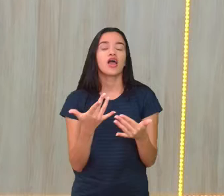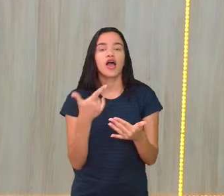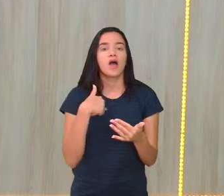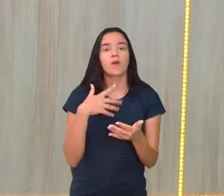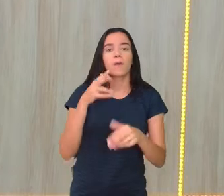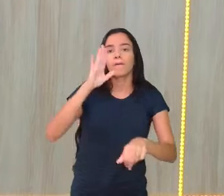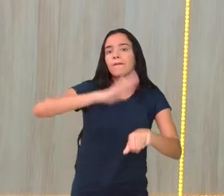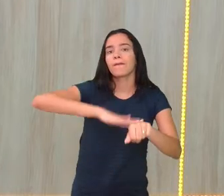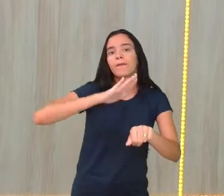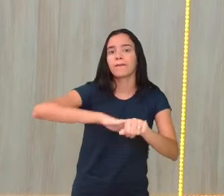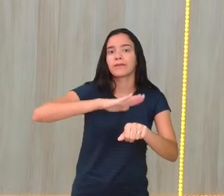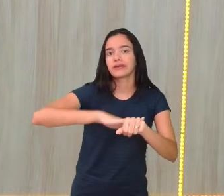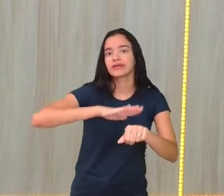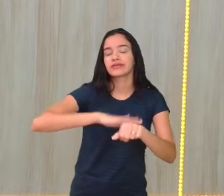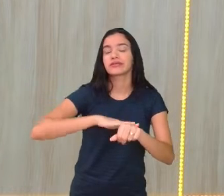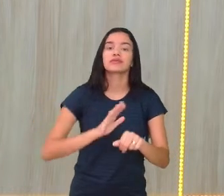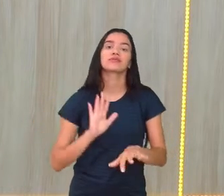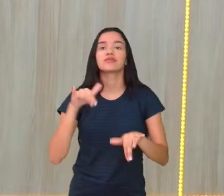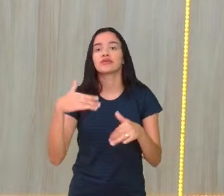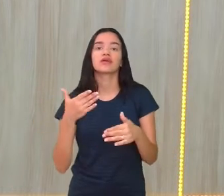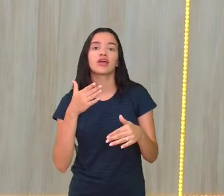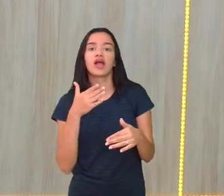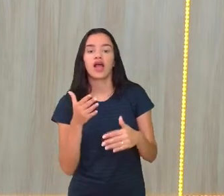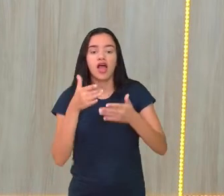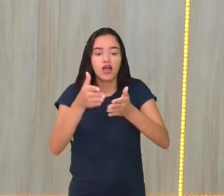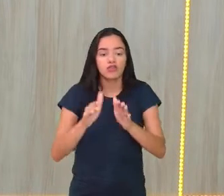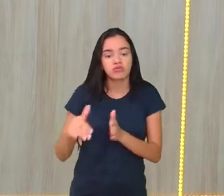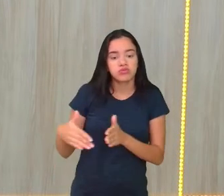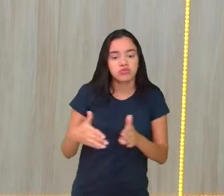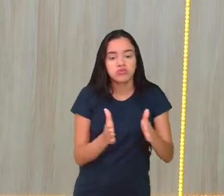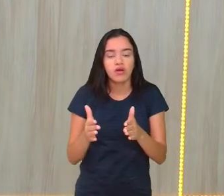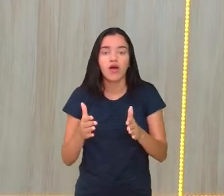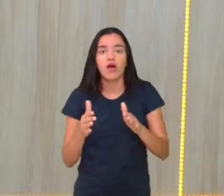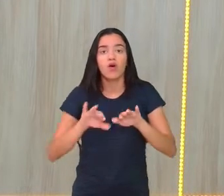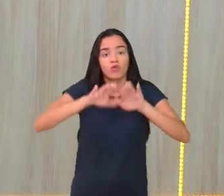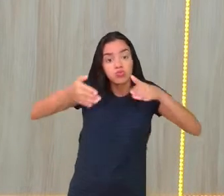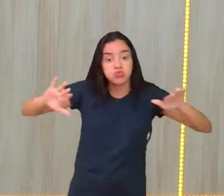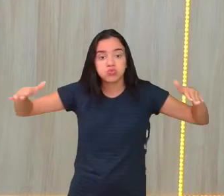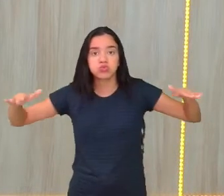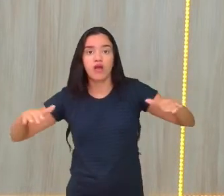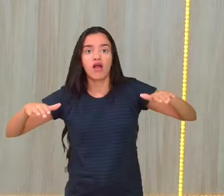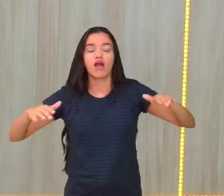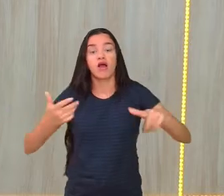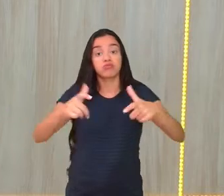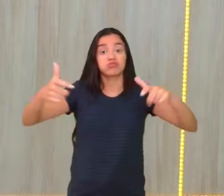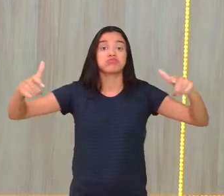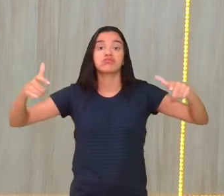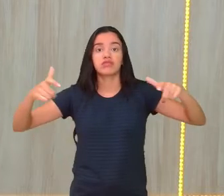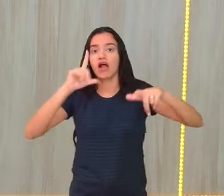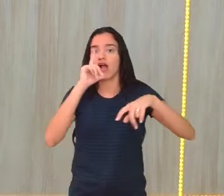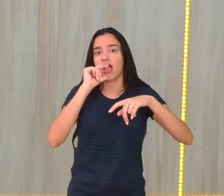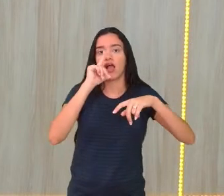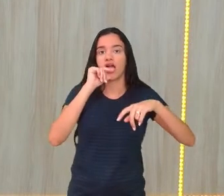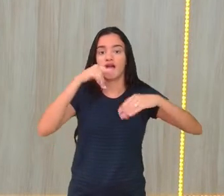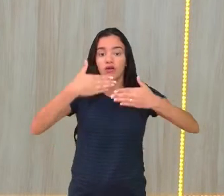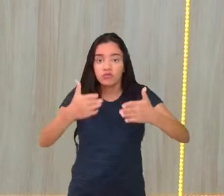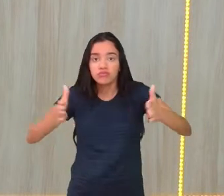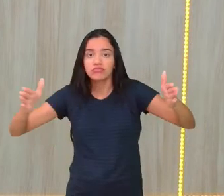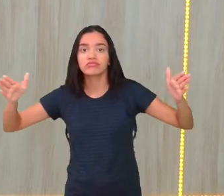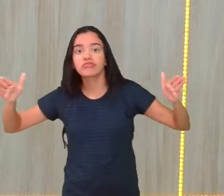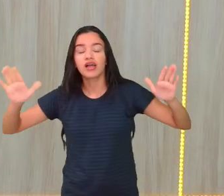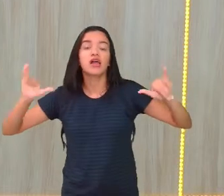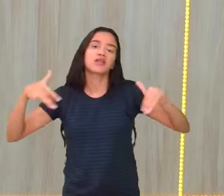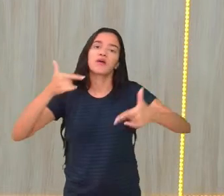imprevisível. Então, adentrar muito para o mar aberto, né, não era, naquele momento,